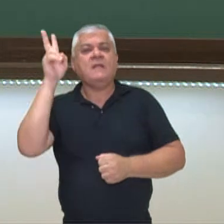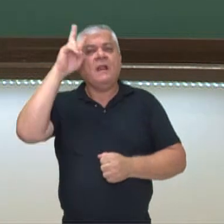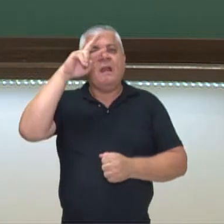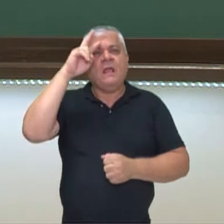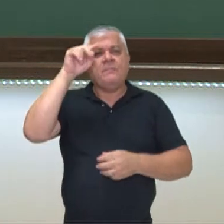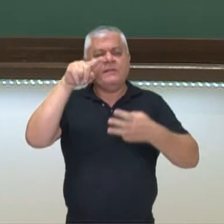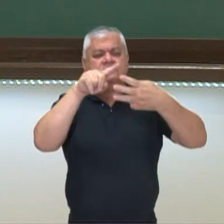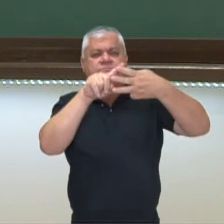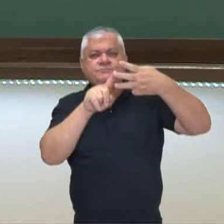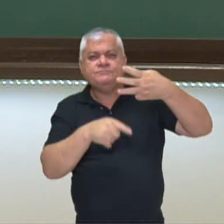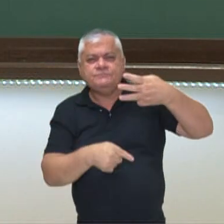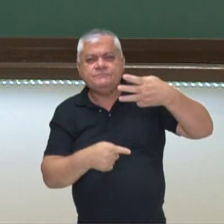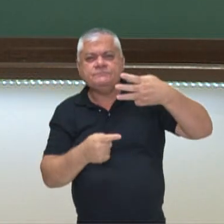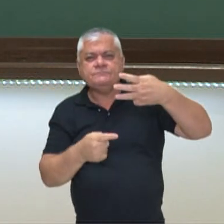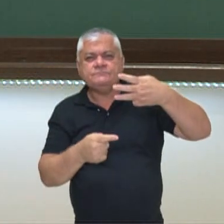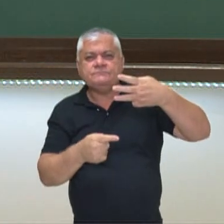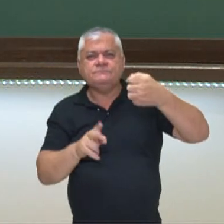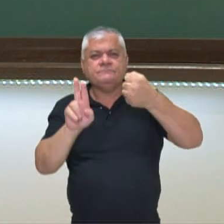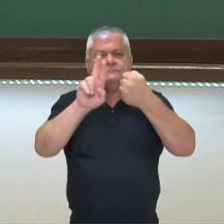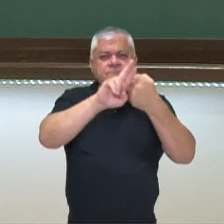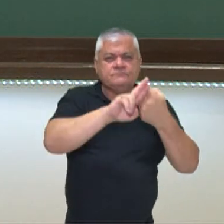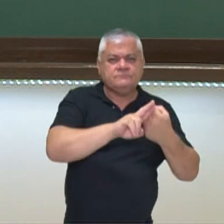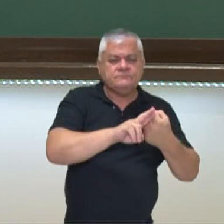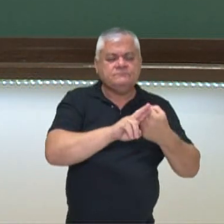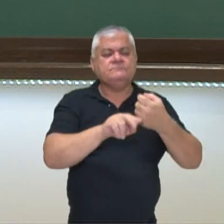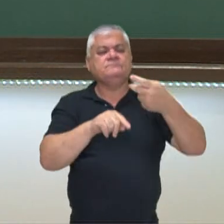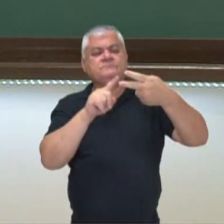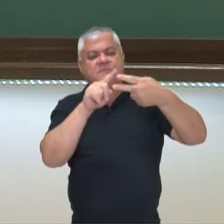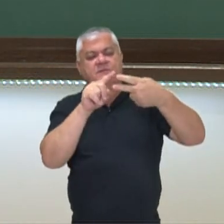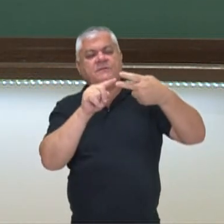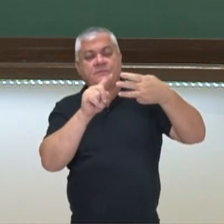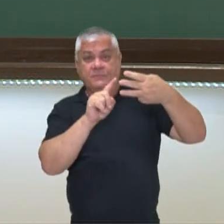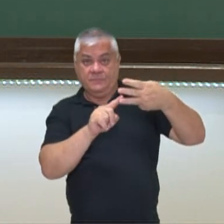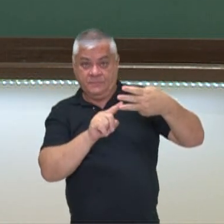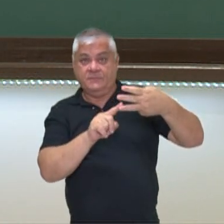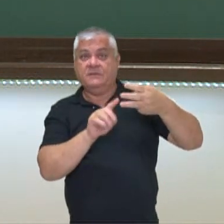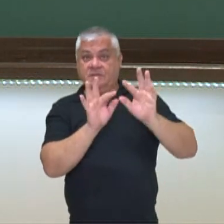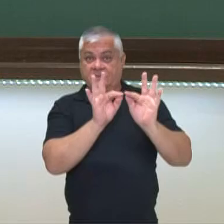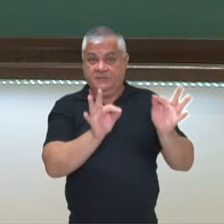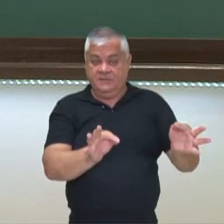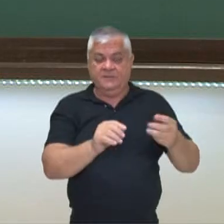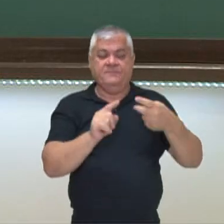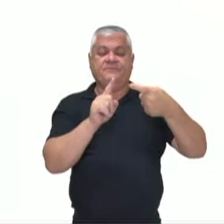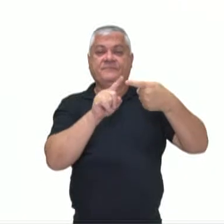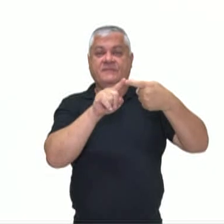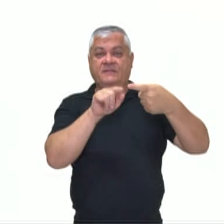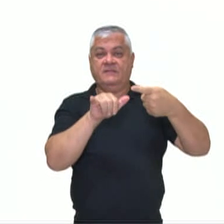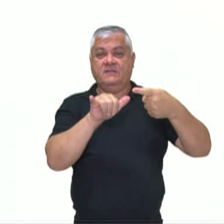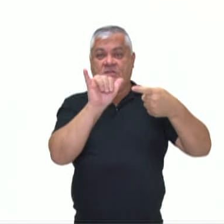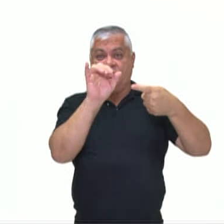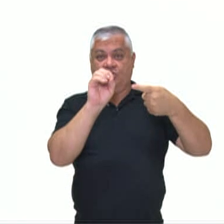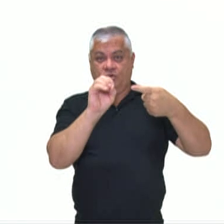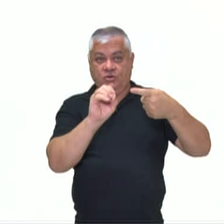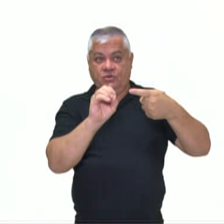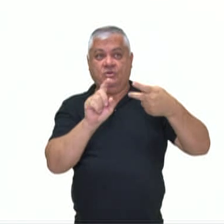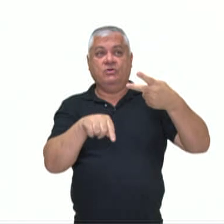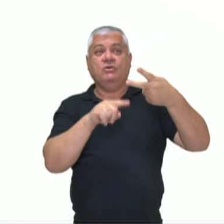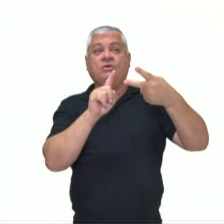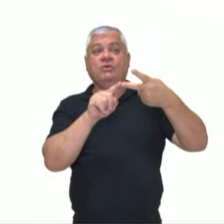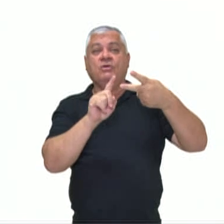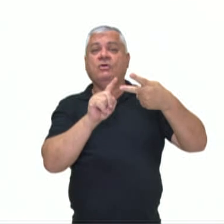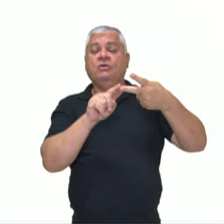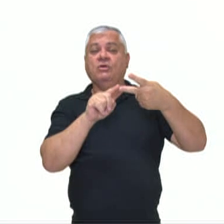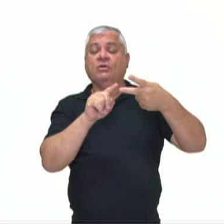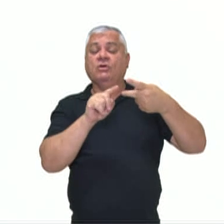relembrar os pronomes pessoais lá do singular. Primeira, segunda e terceira pessoa do singular. A ver, yo es la primera persona del singular.